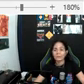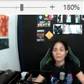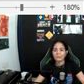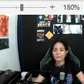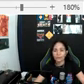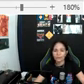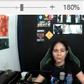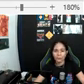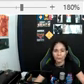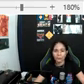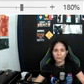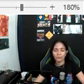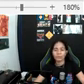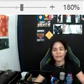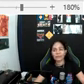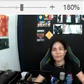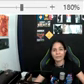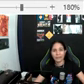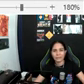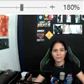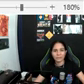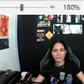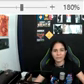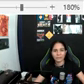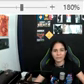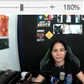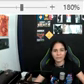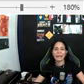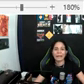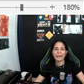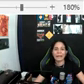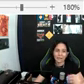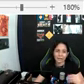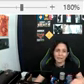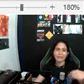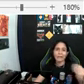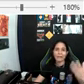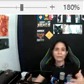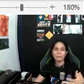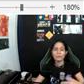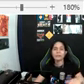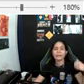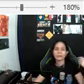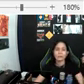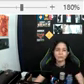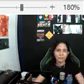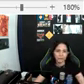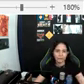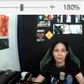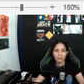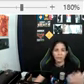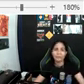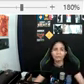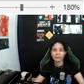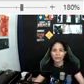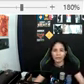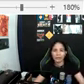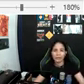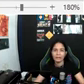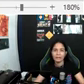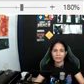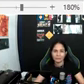não. Pode ser que só no almoço eu desse a dieta específica, mas a criança, além do almoço, ela ia ter o café da